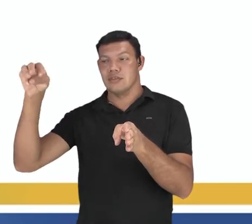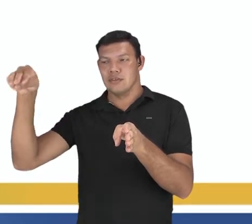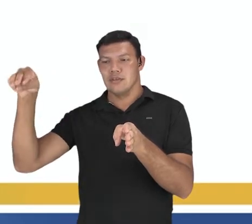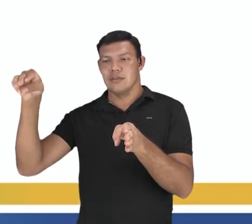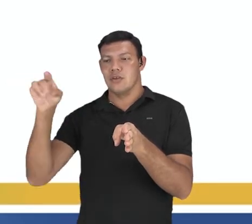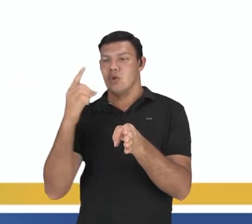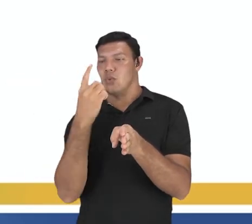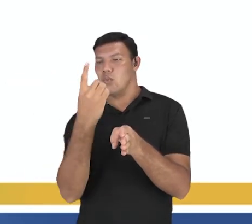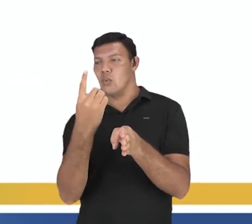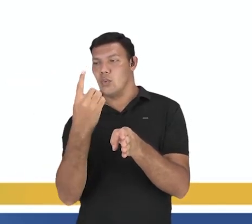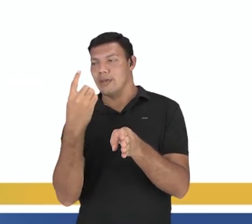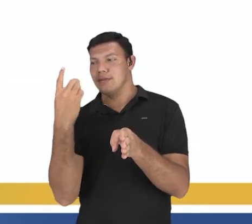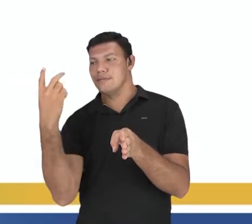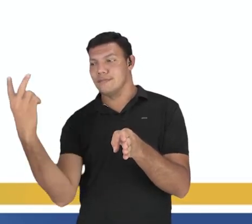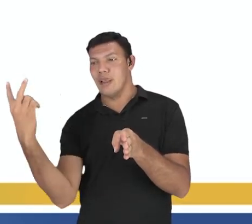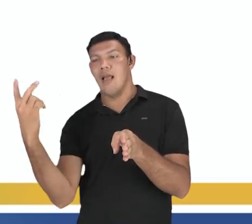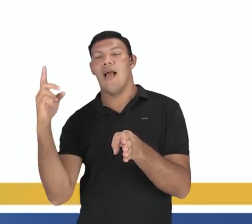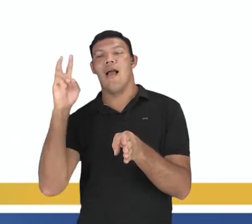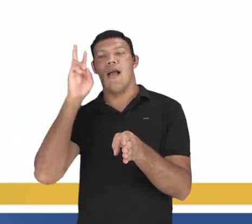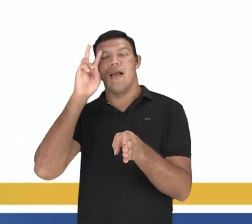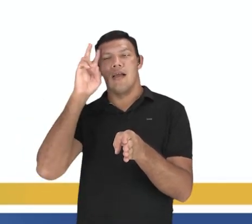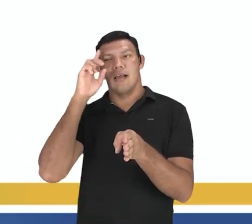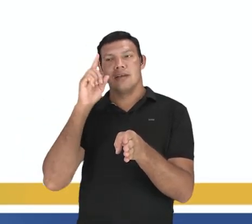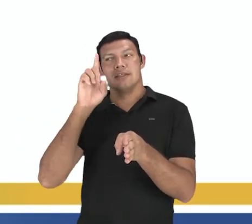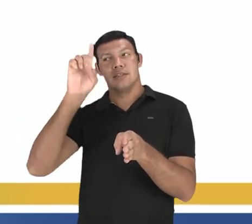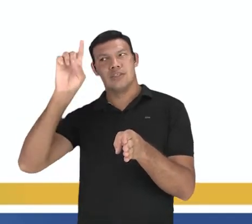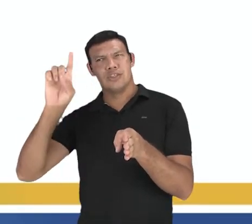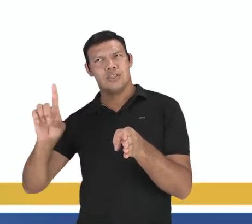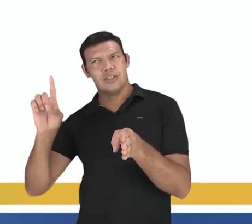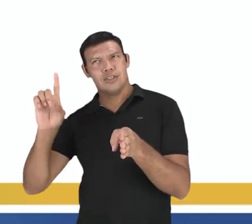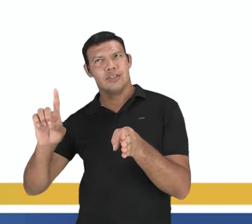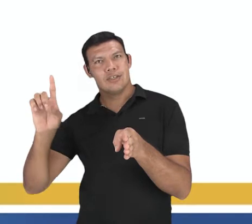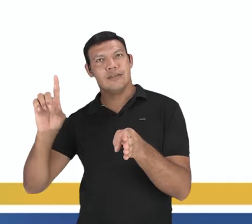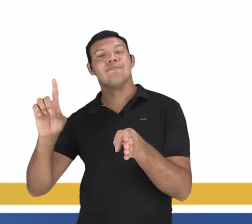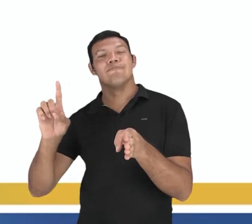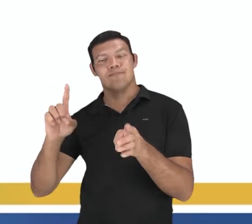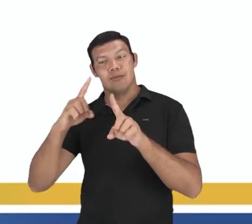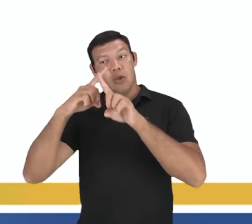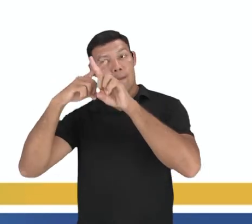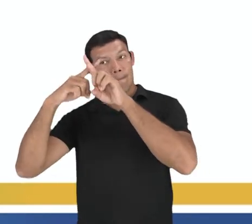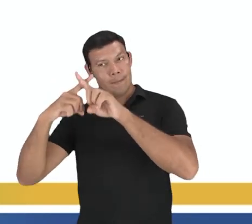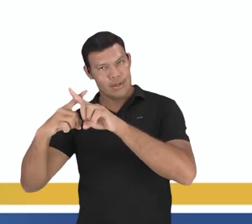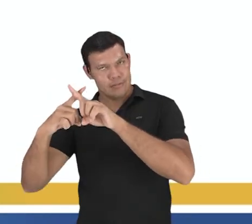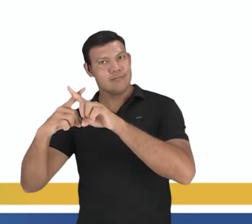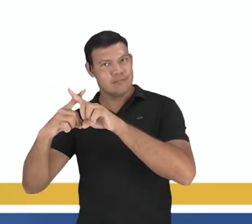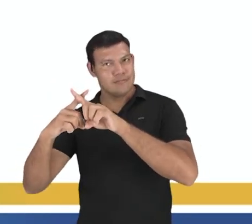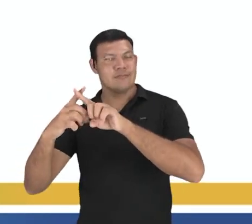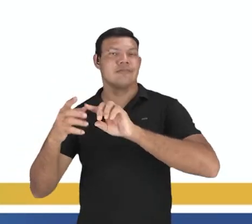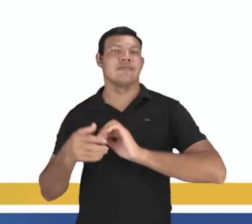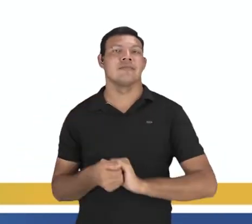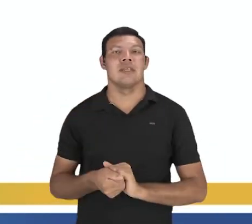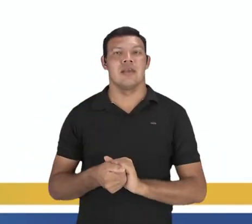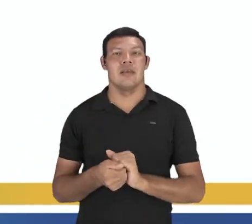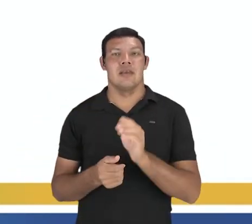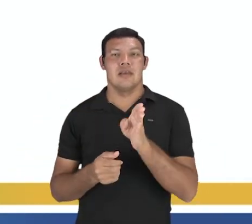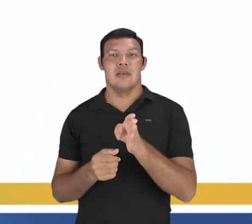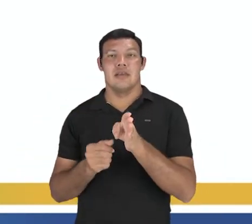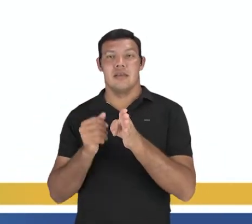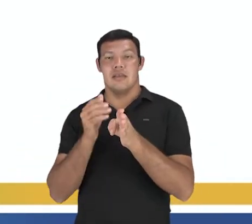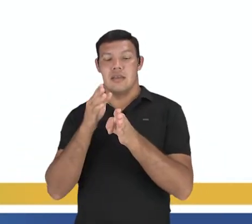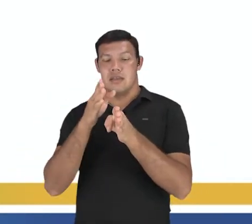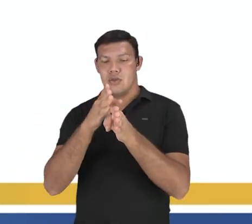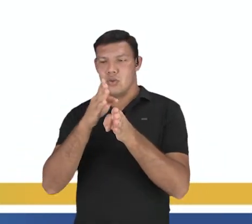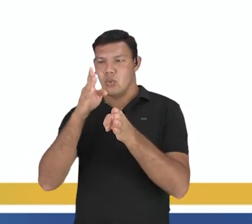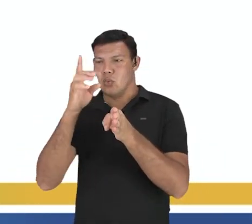casinhas para direita e eu já tenho que lembrar andei para a direita Então eu estou fazendo uma multiplicação andei duas